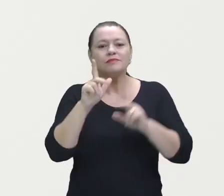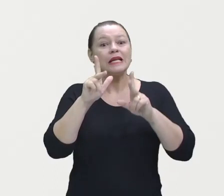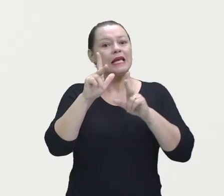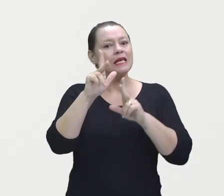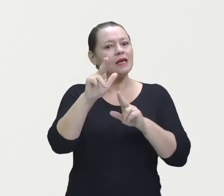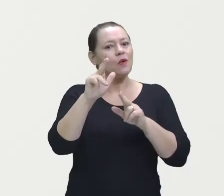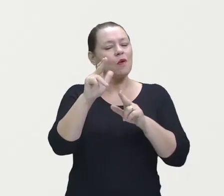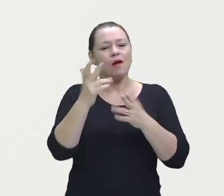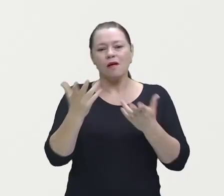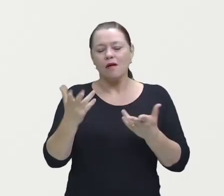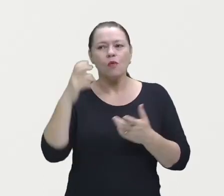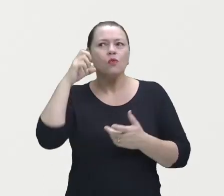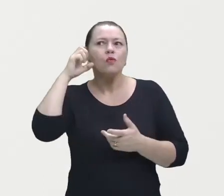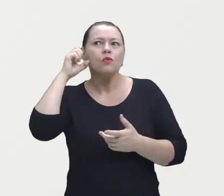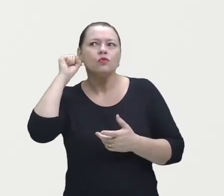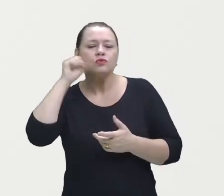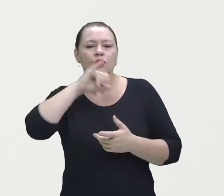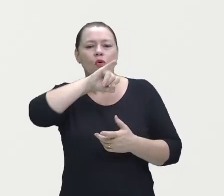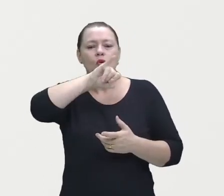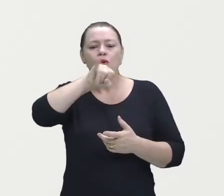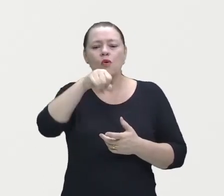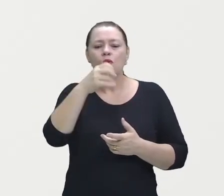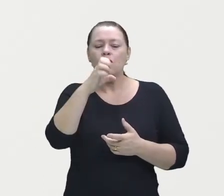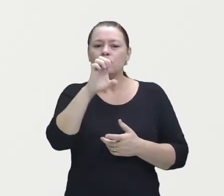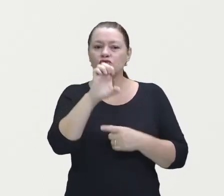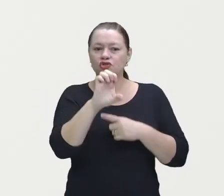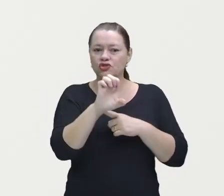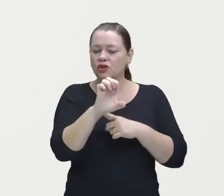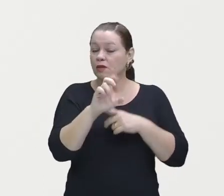Injeção, objeto.